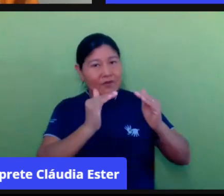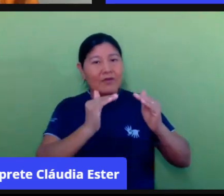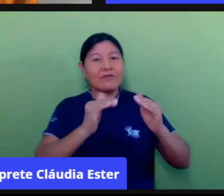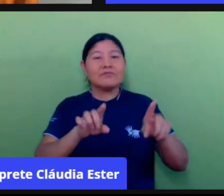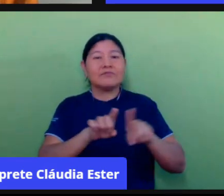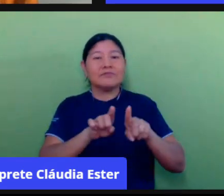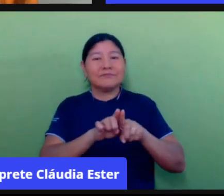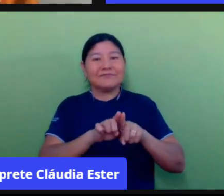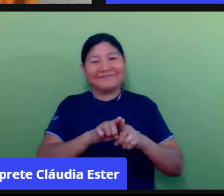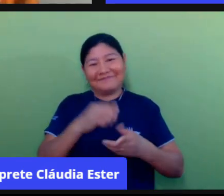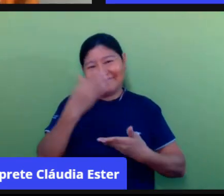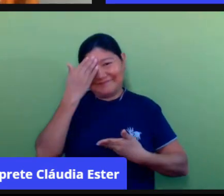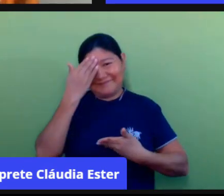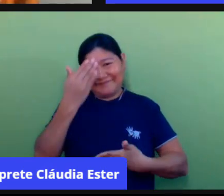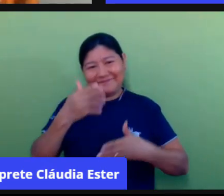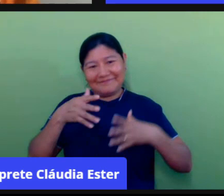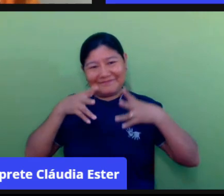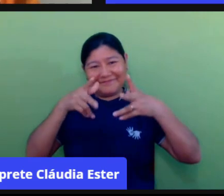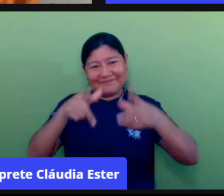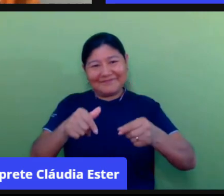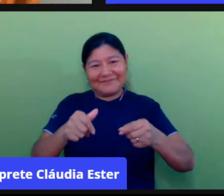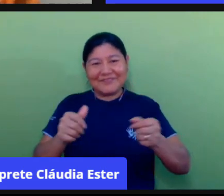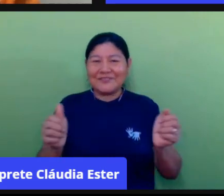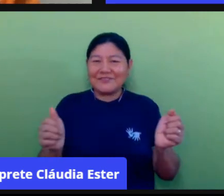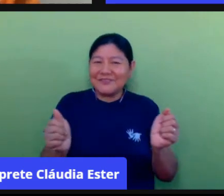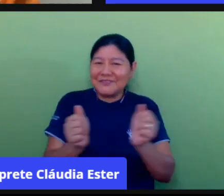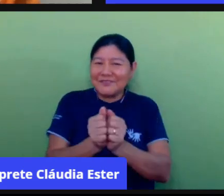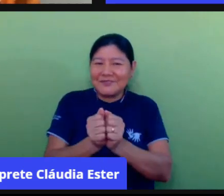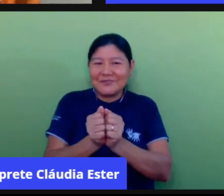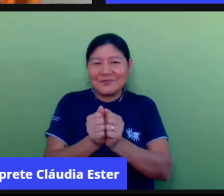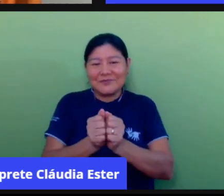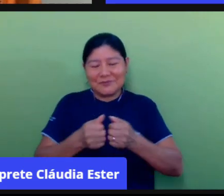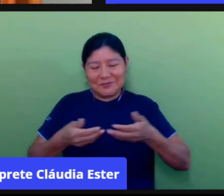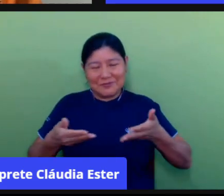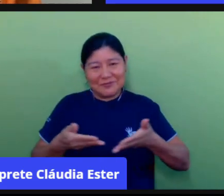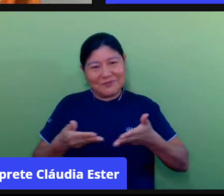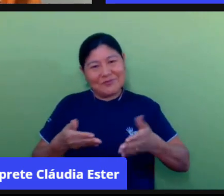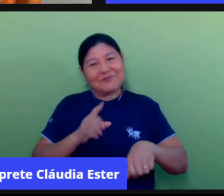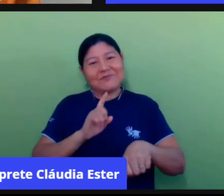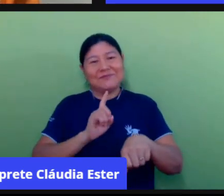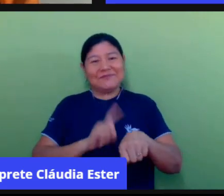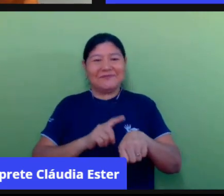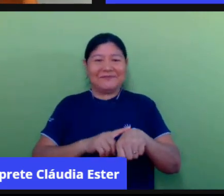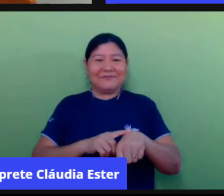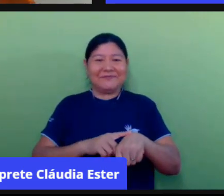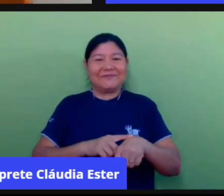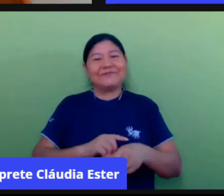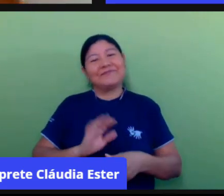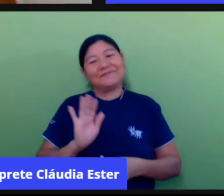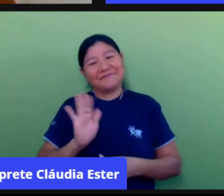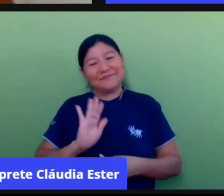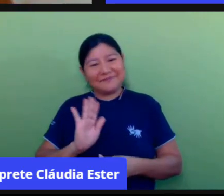pela audiência de quem se dispôs a ficar conosco neste período. Até mais.